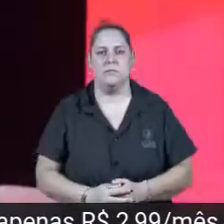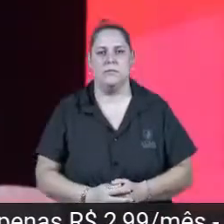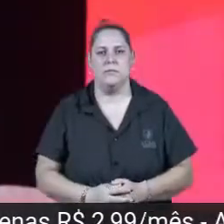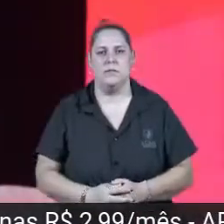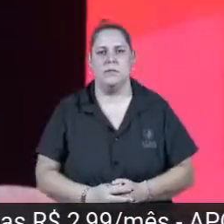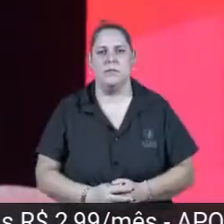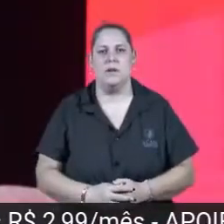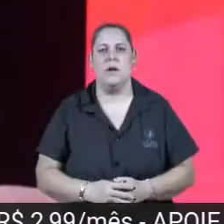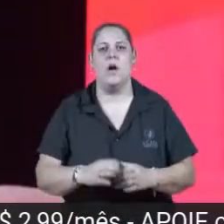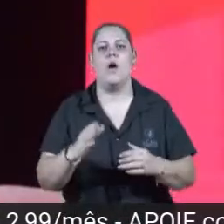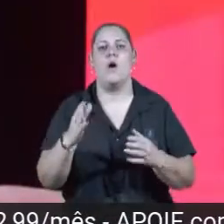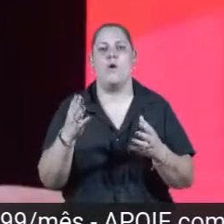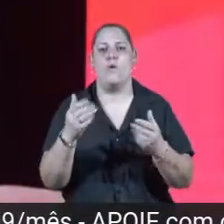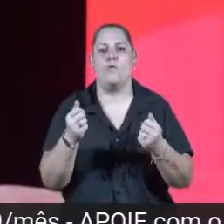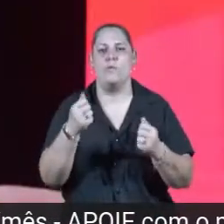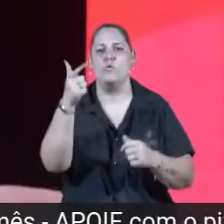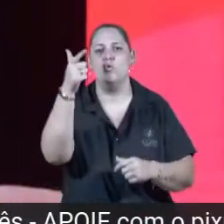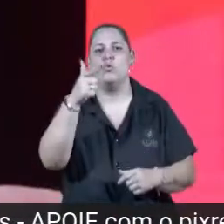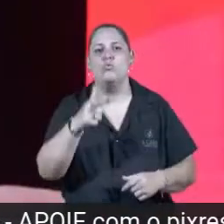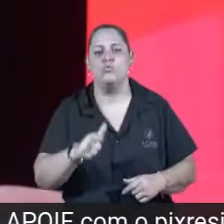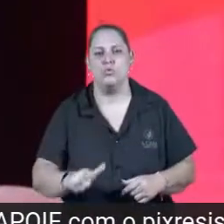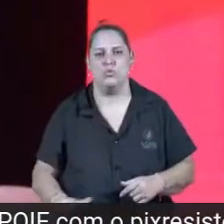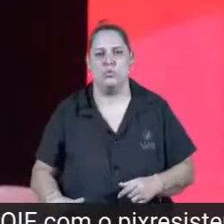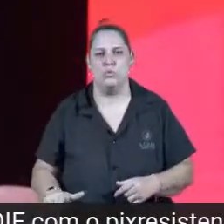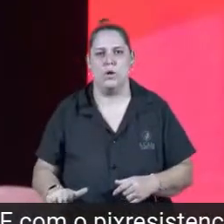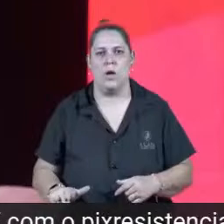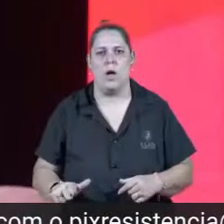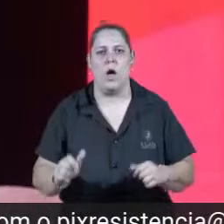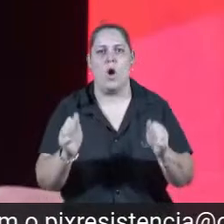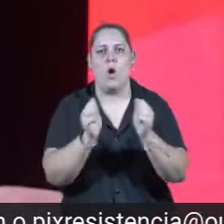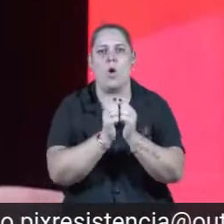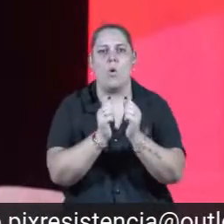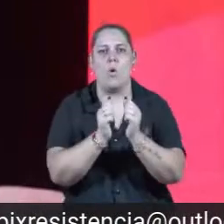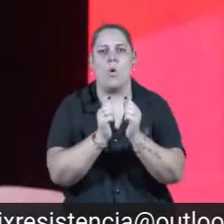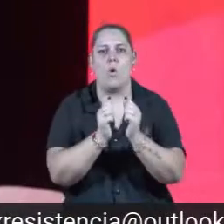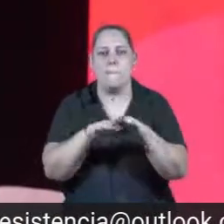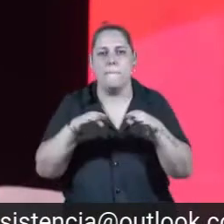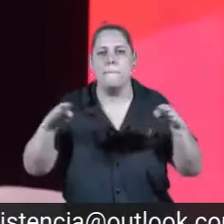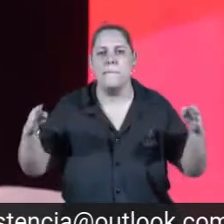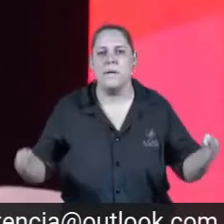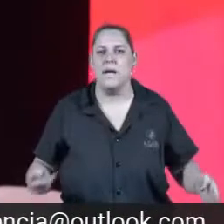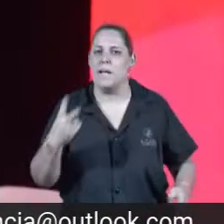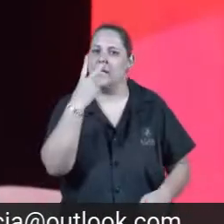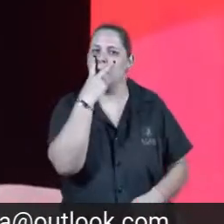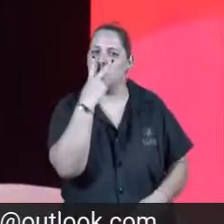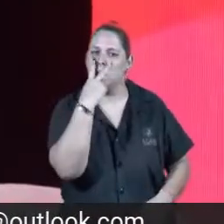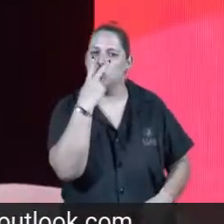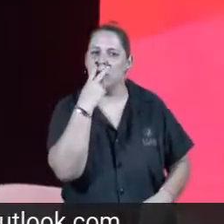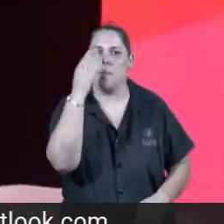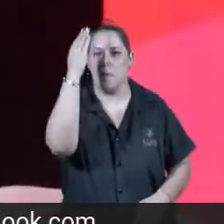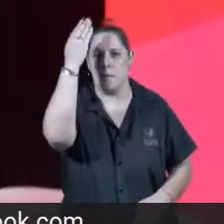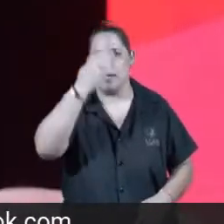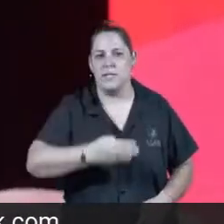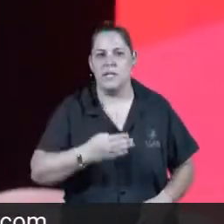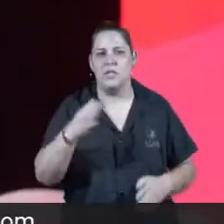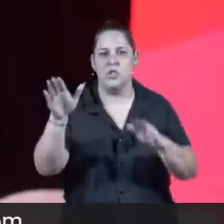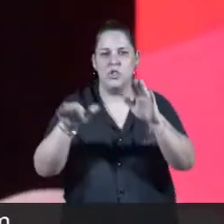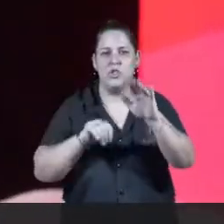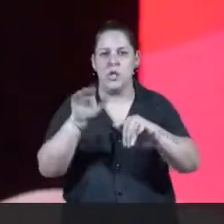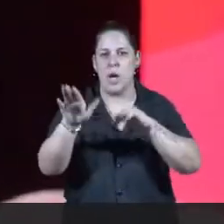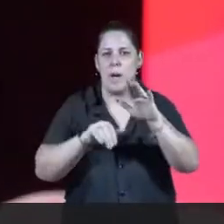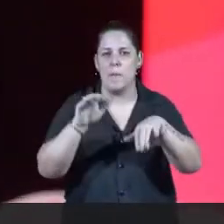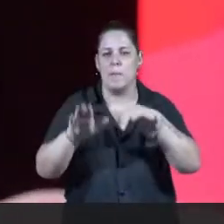Então, gente, nós vamos continuar aqui com a intervenção da nossa bancada capixaba presente. Quero convidar a